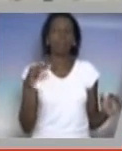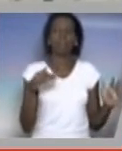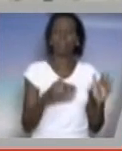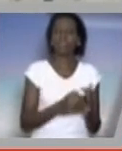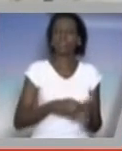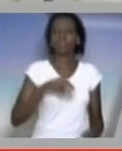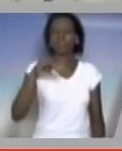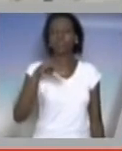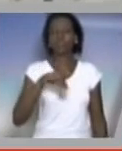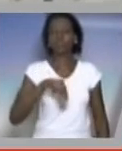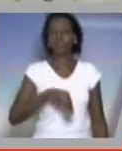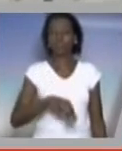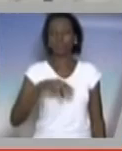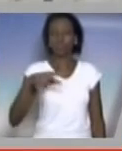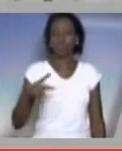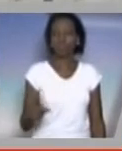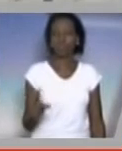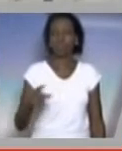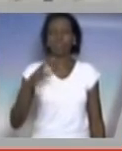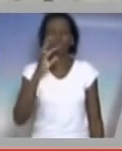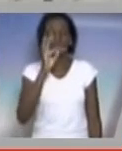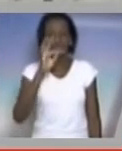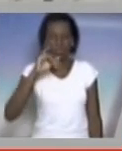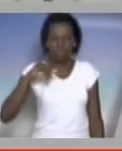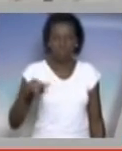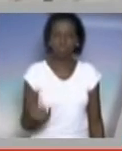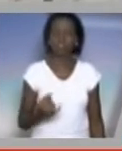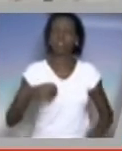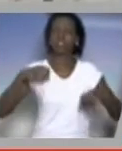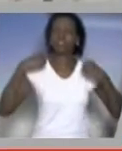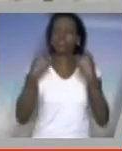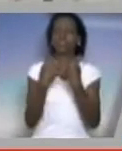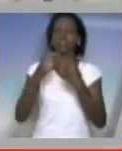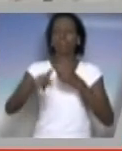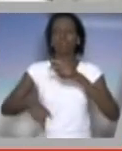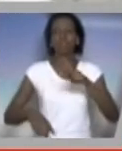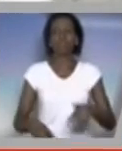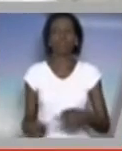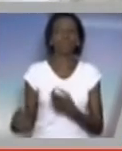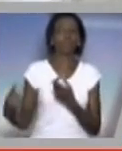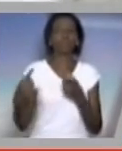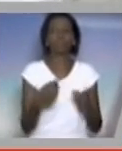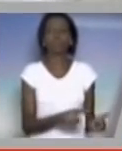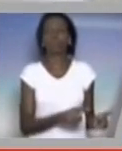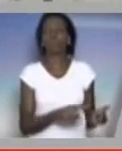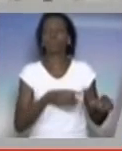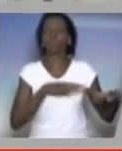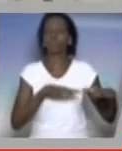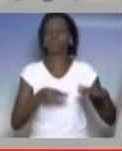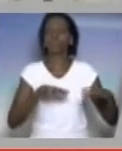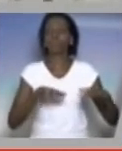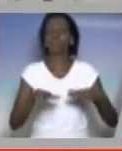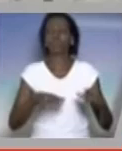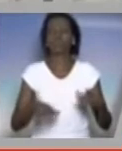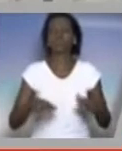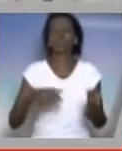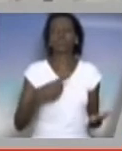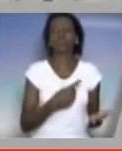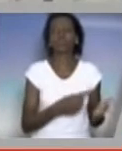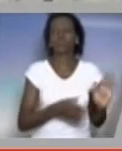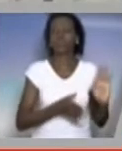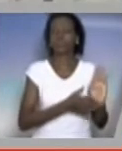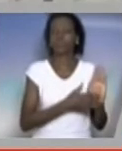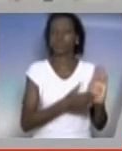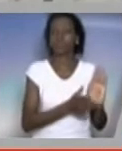até mesmo o Tribunal de Justiça e a Defensoria ficaram contra esse movimento, essa proposta